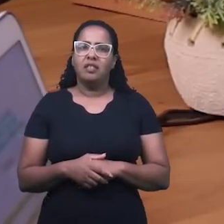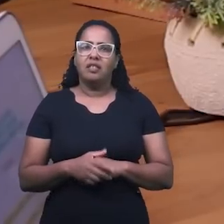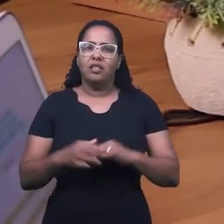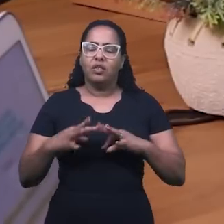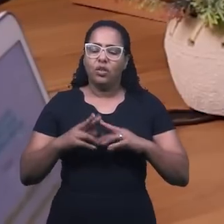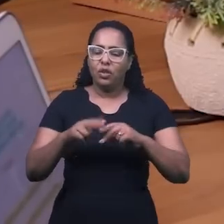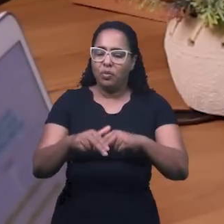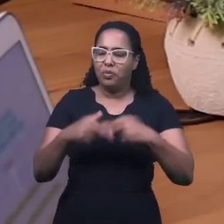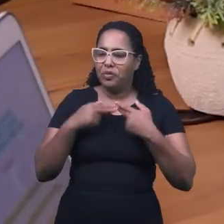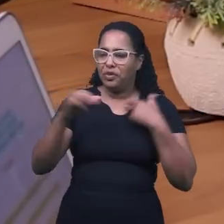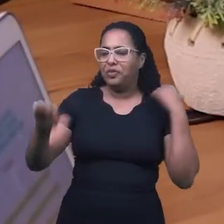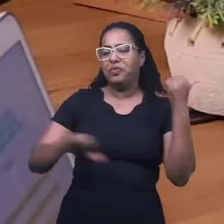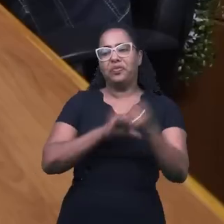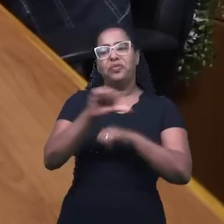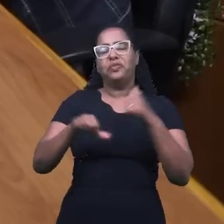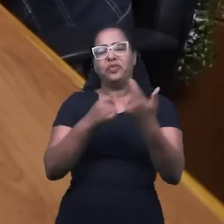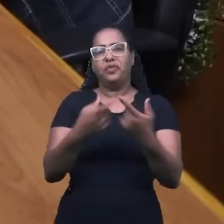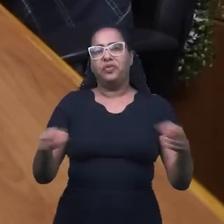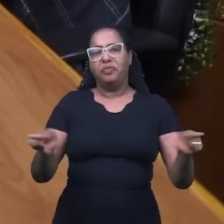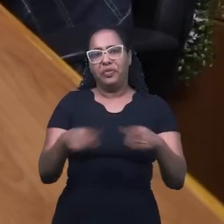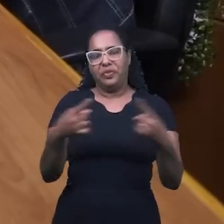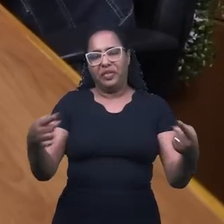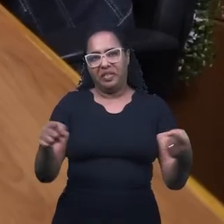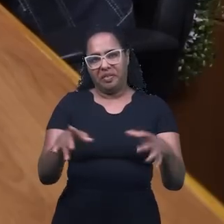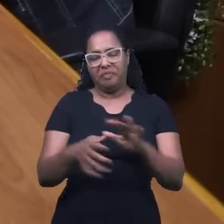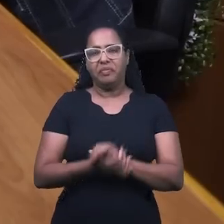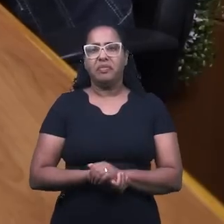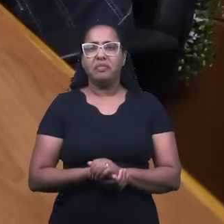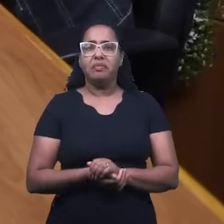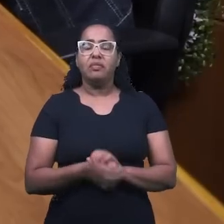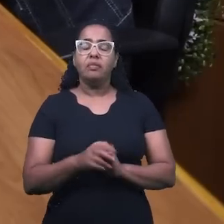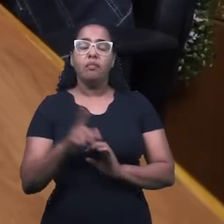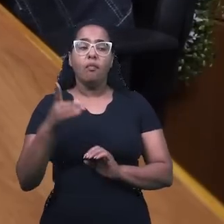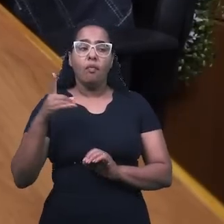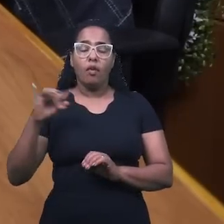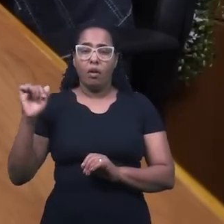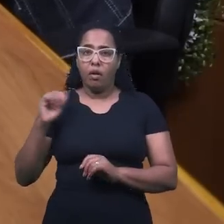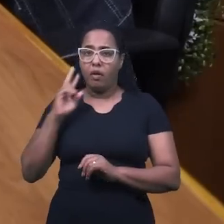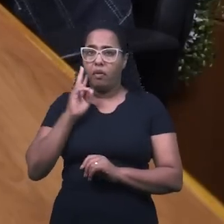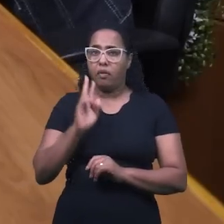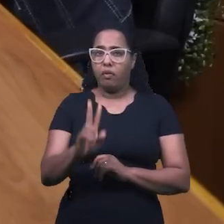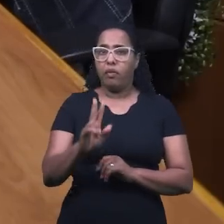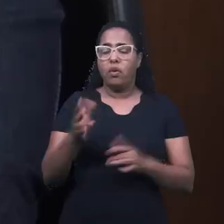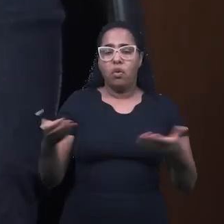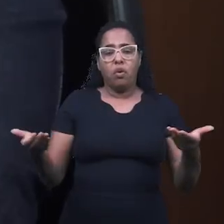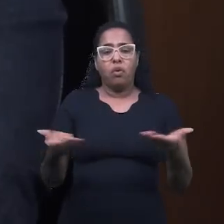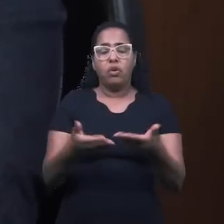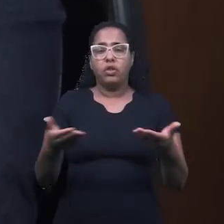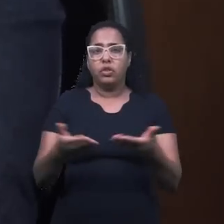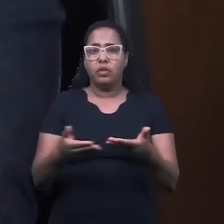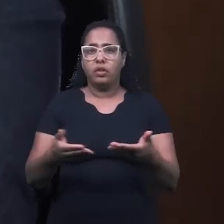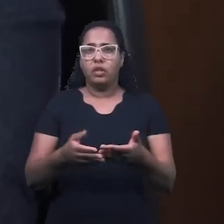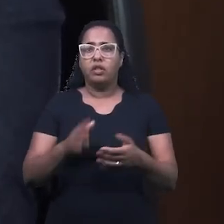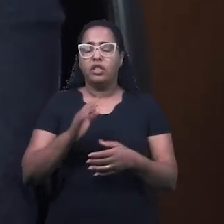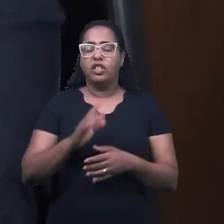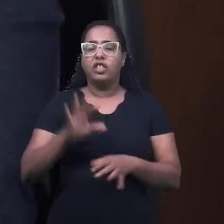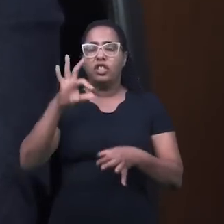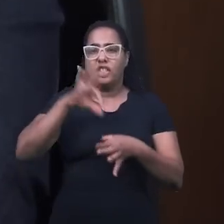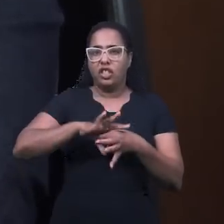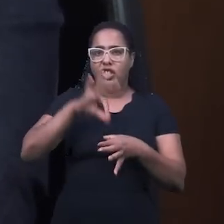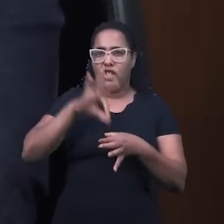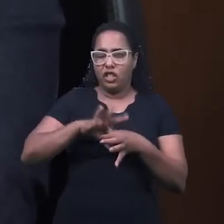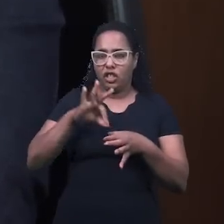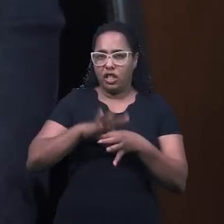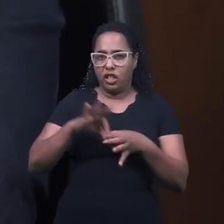Música tem todos os motivos vir a música, né? É verdade. Eu vi uma vez, hoje tem muito disso, que é